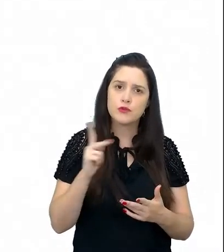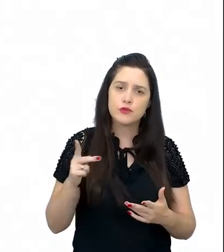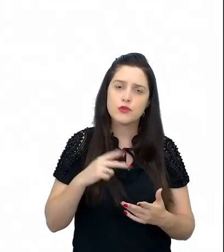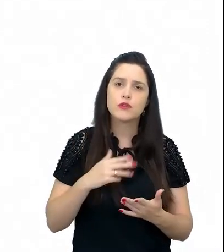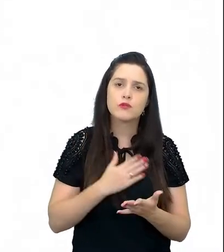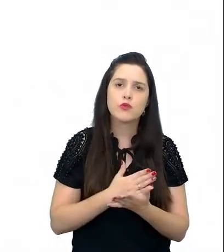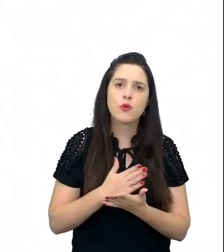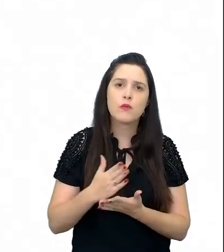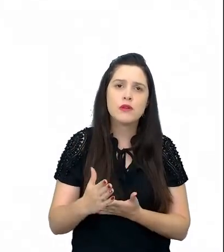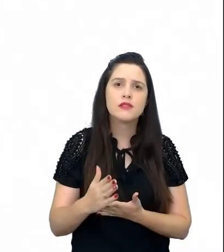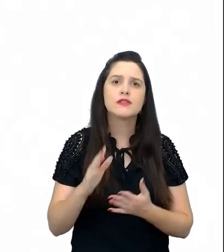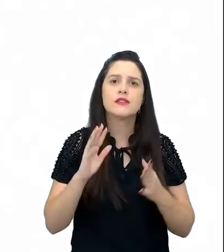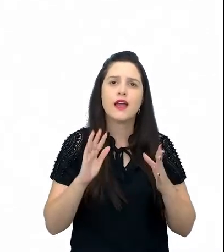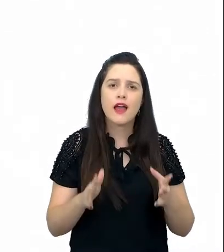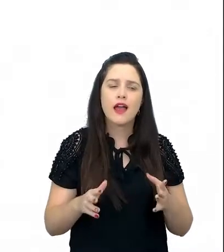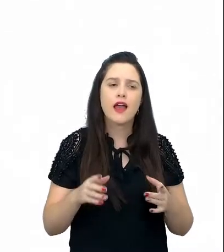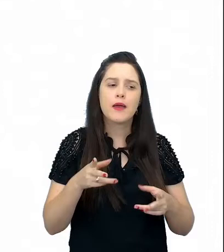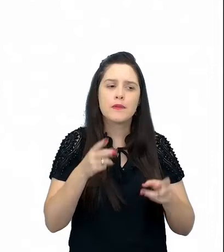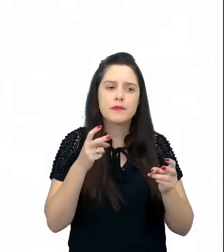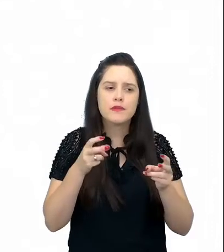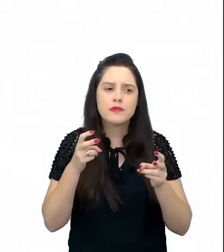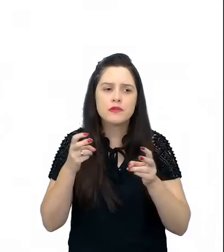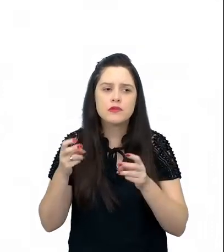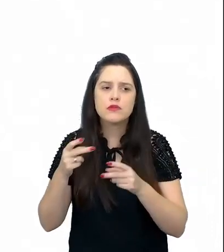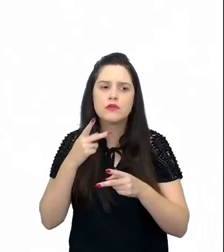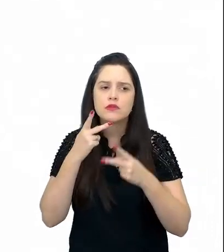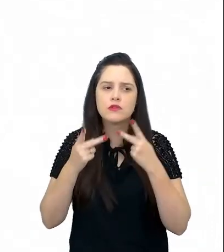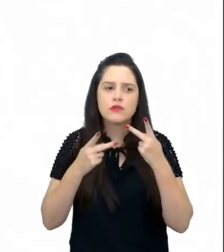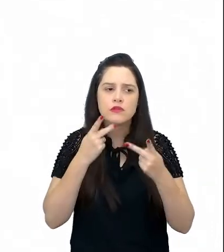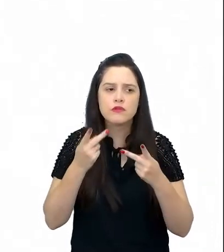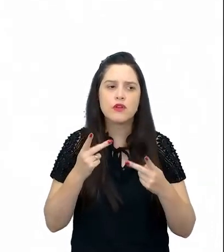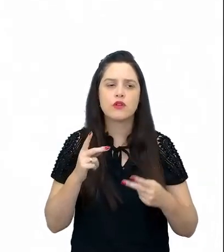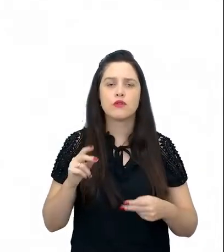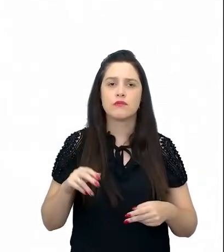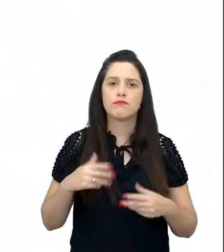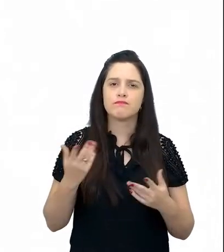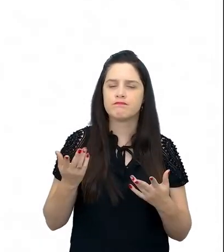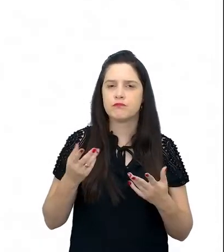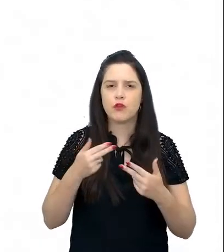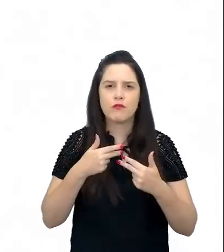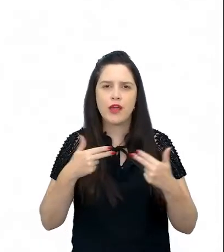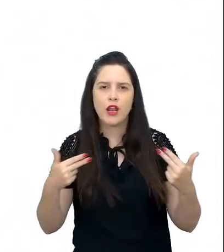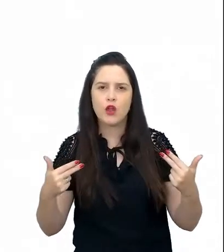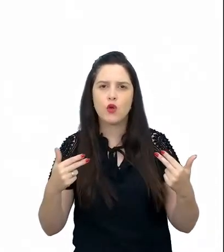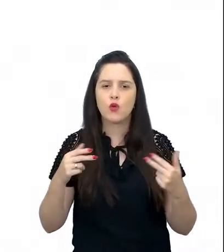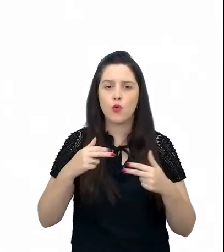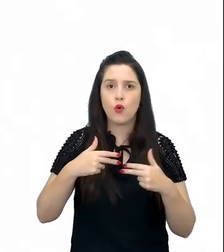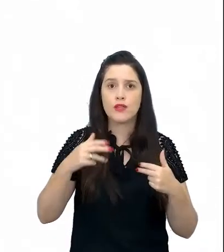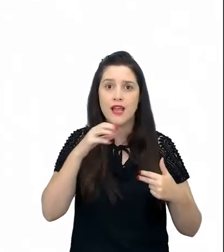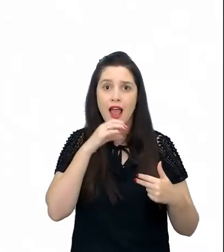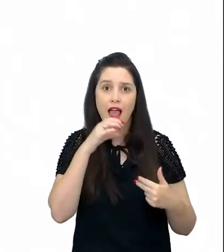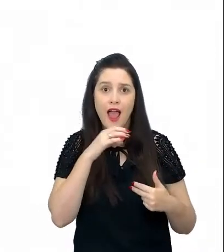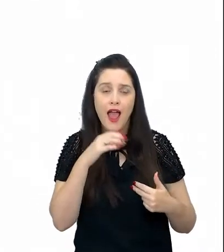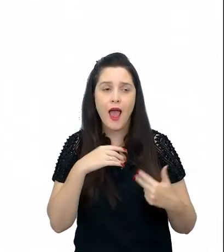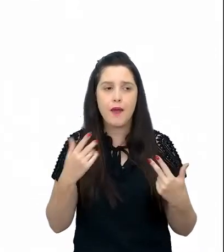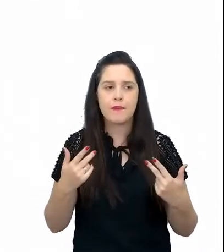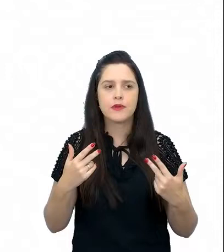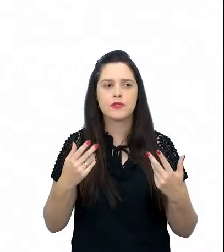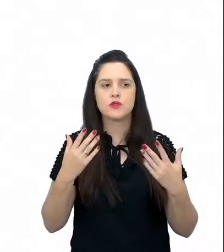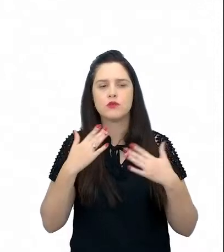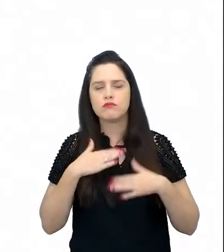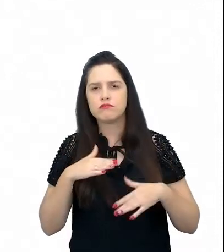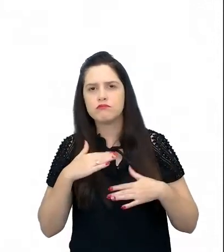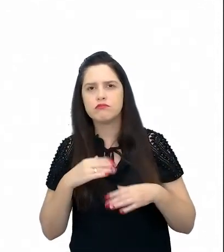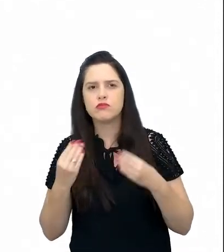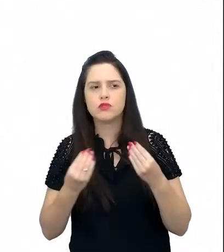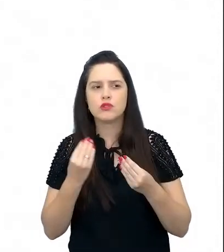hábito de achar que é coisa diferente. Será que quando eu falo velocidade média, quando eu falo densidade demográfica, quando eu falo escala, será